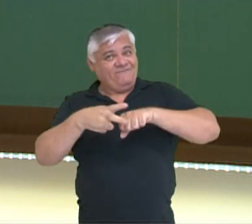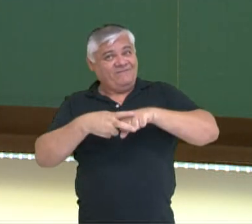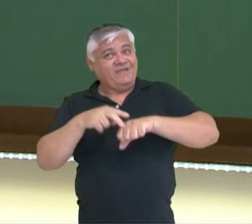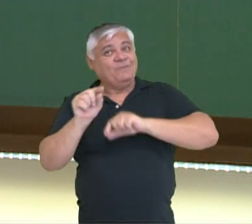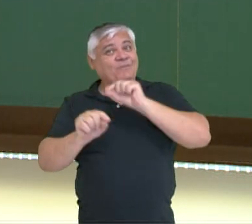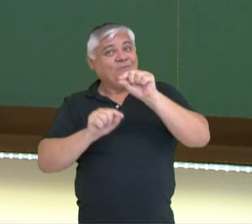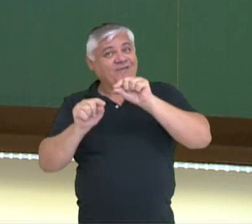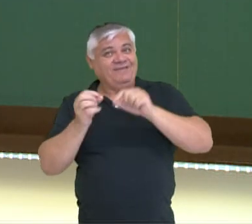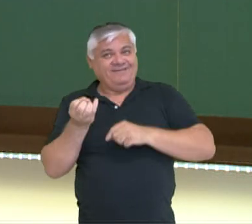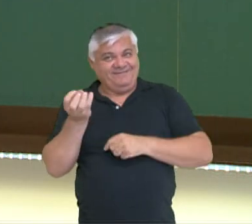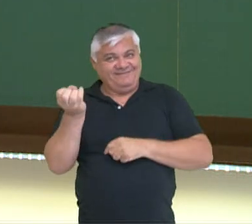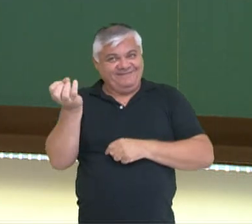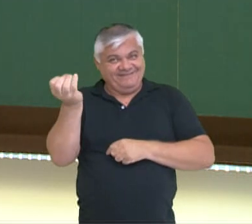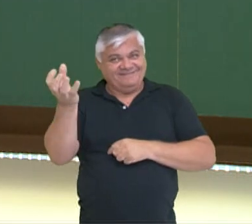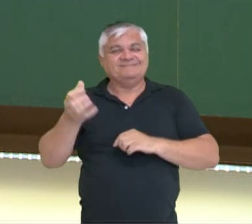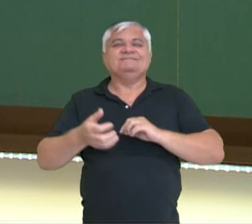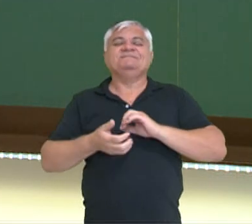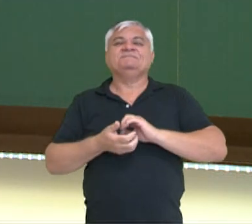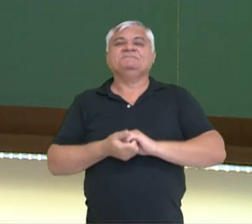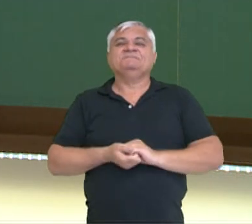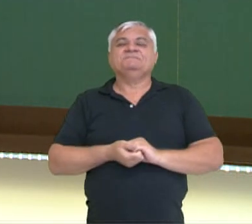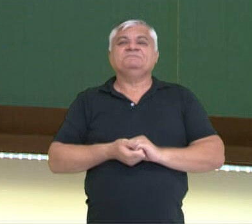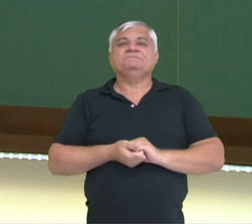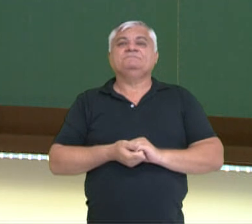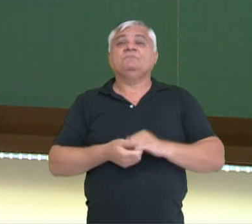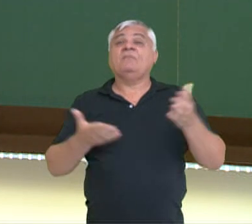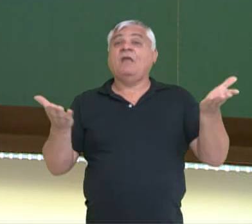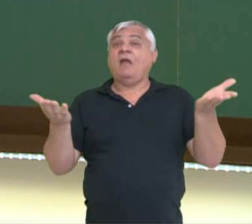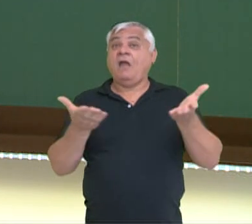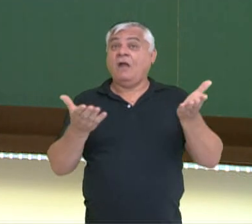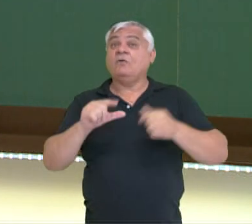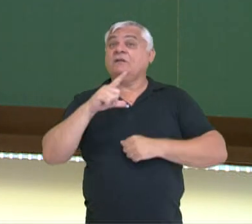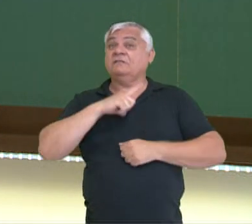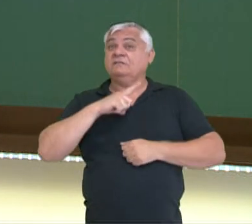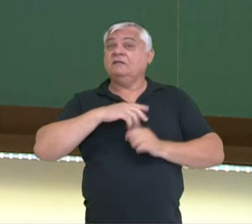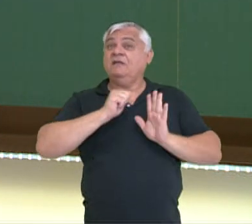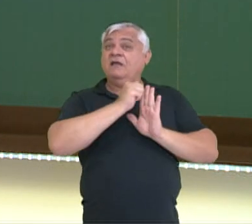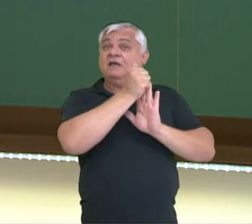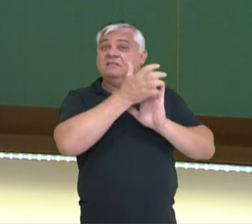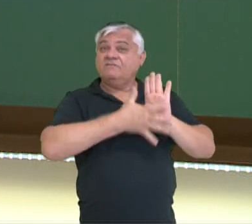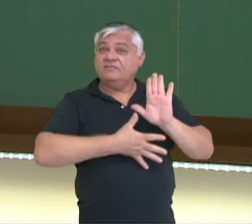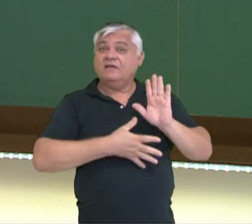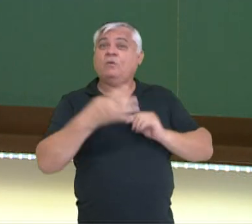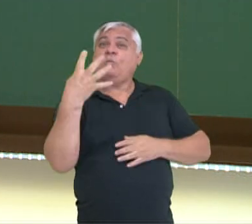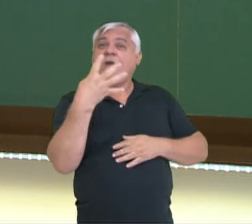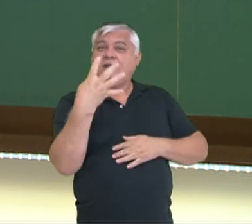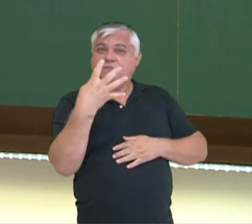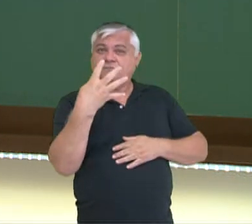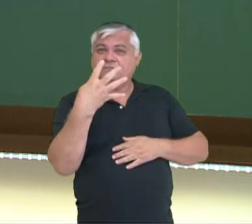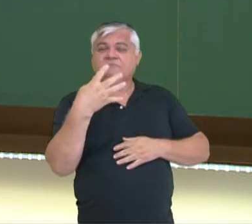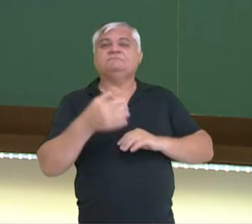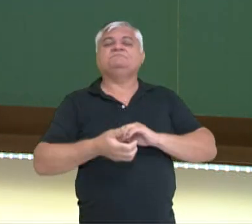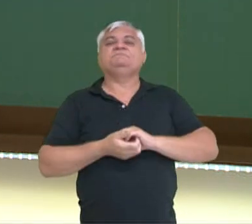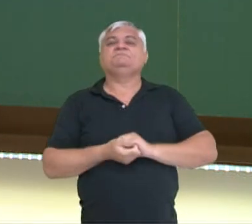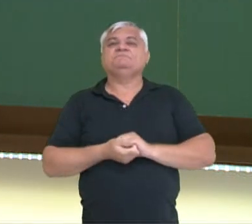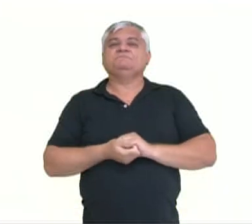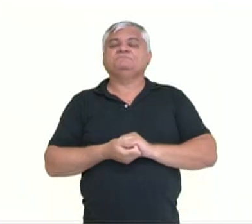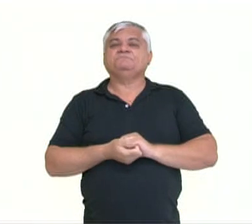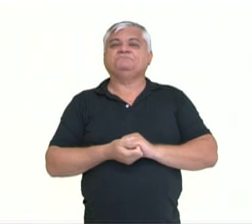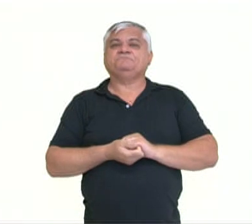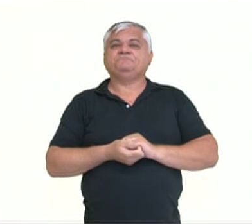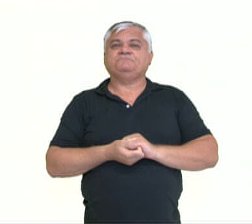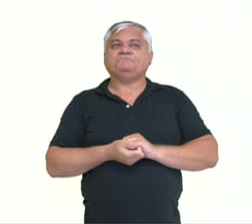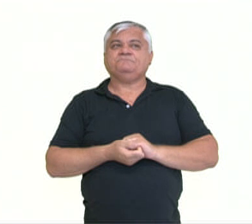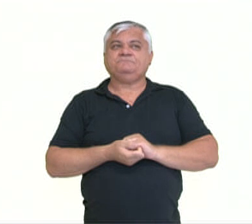é viajar? Bien? Agora, nós temos a atividade 4, a atividade 4. Pede o